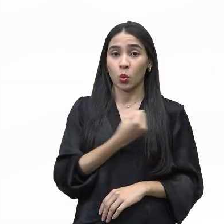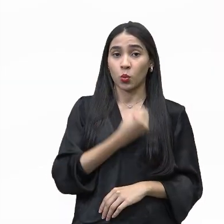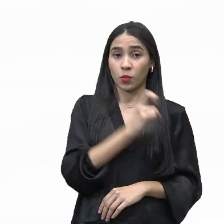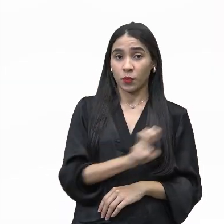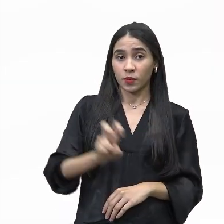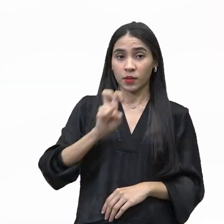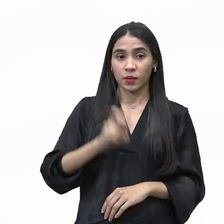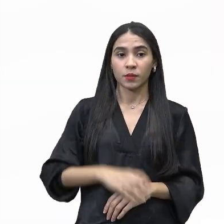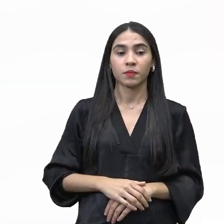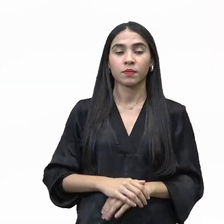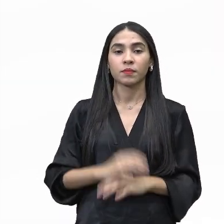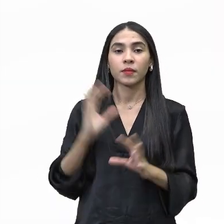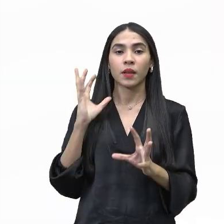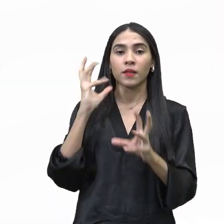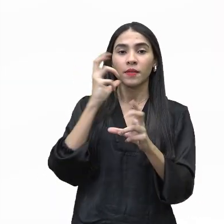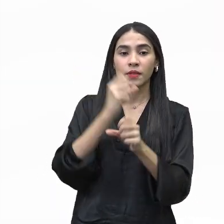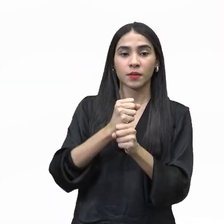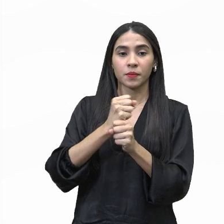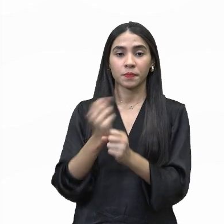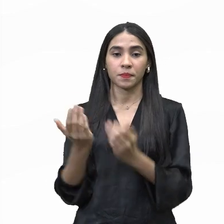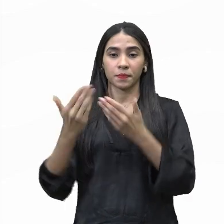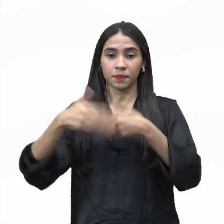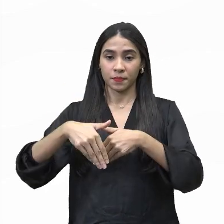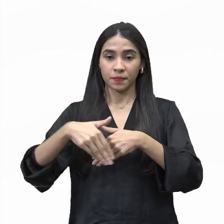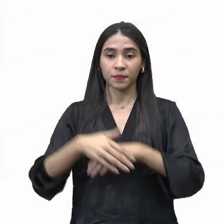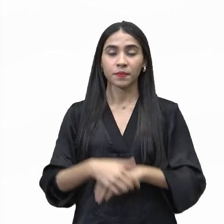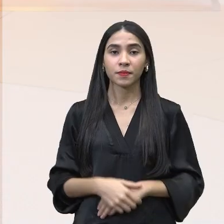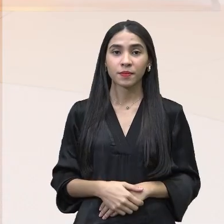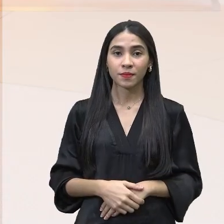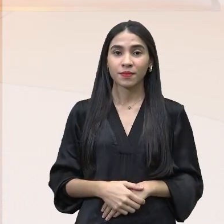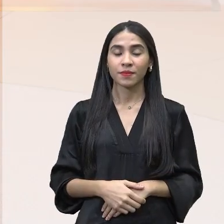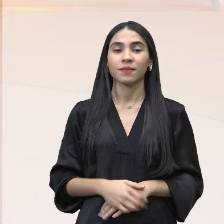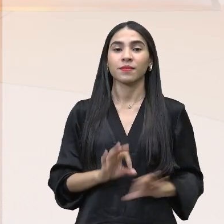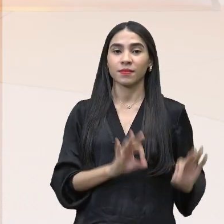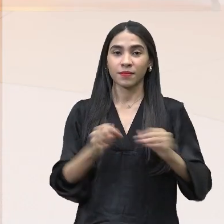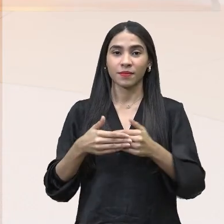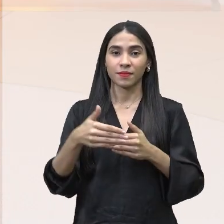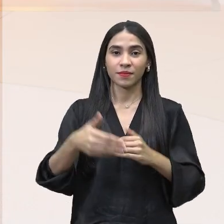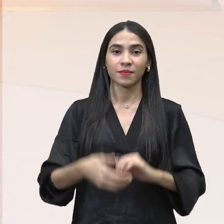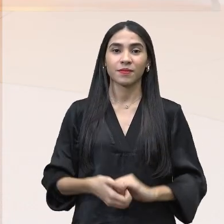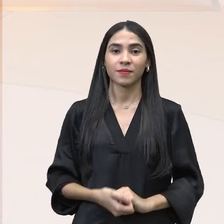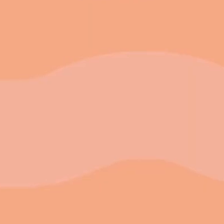5, que é a aula de revisão e avaliação. Vamos lá?